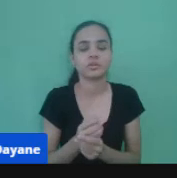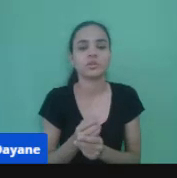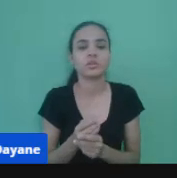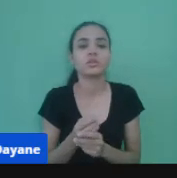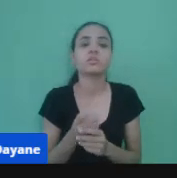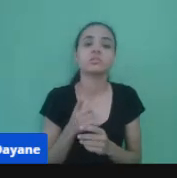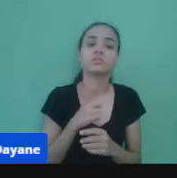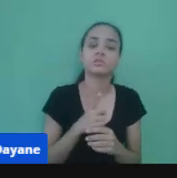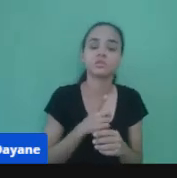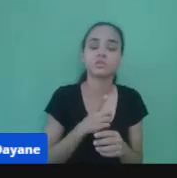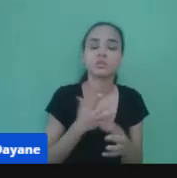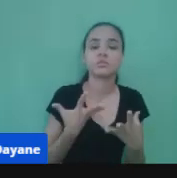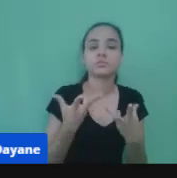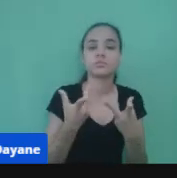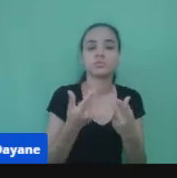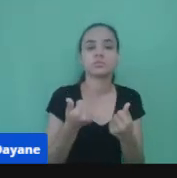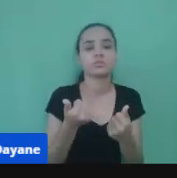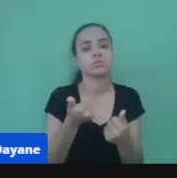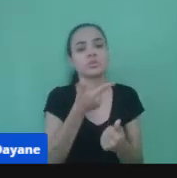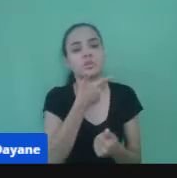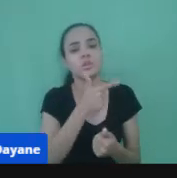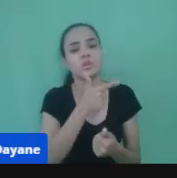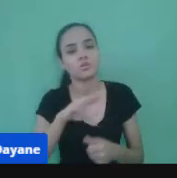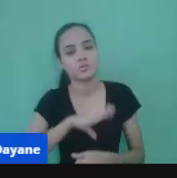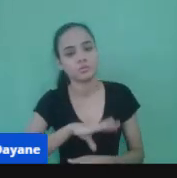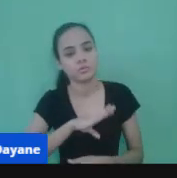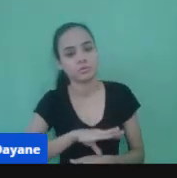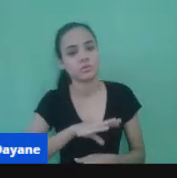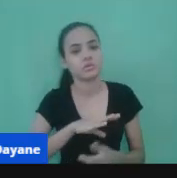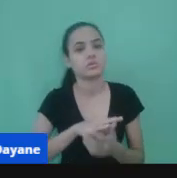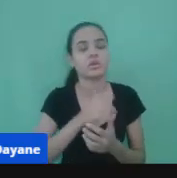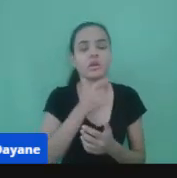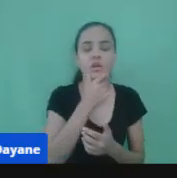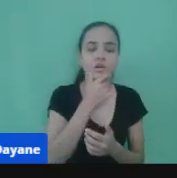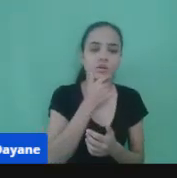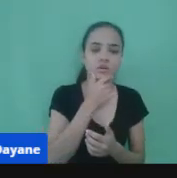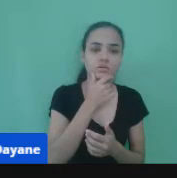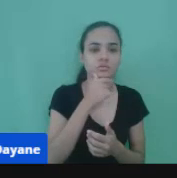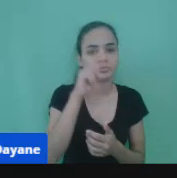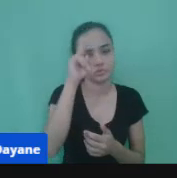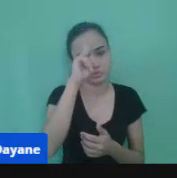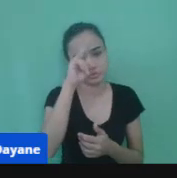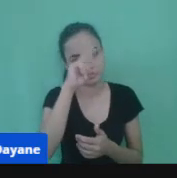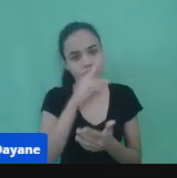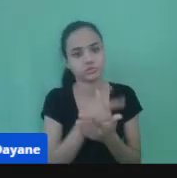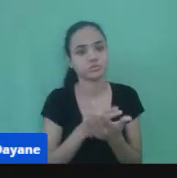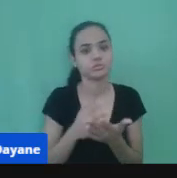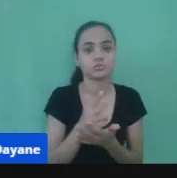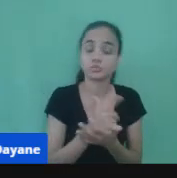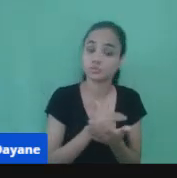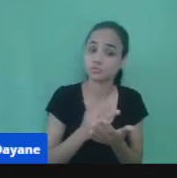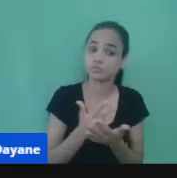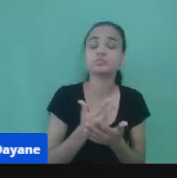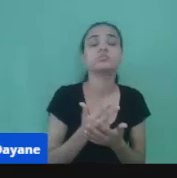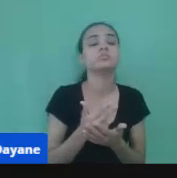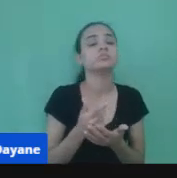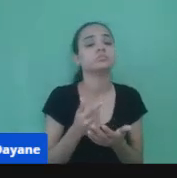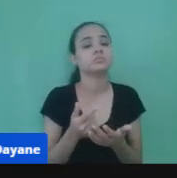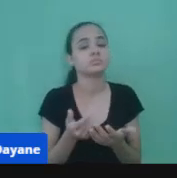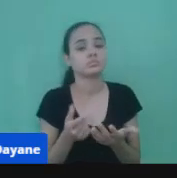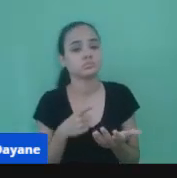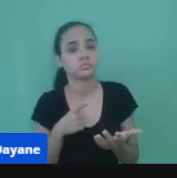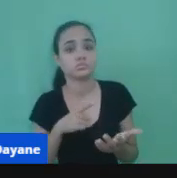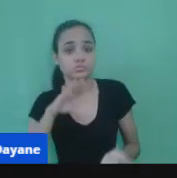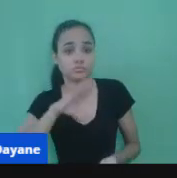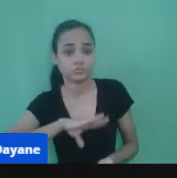língua inglesa, de arte, de história. O texto introdutório de língua portuguesa vai trazer o filme no contexto das práticas de